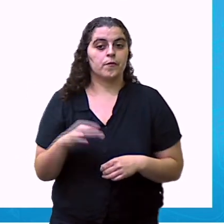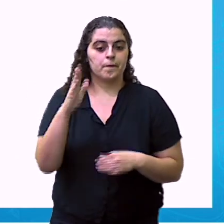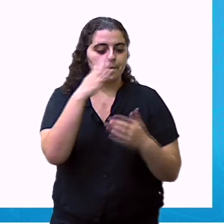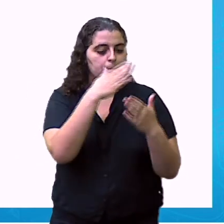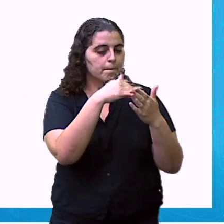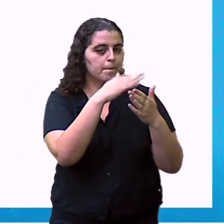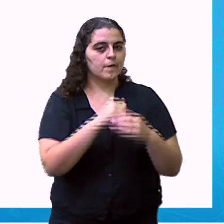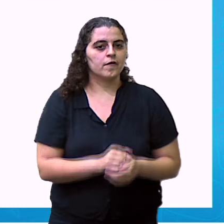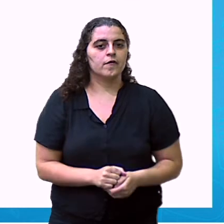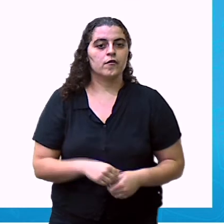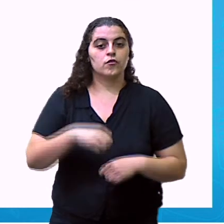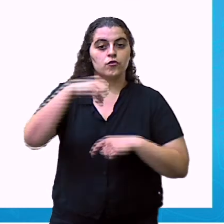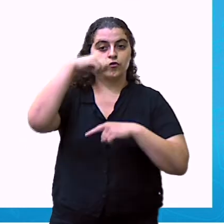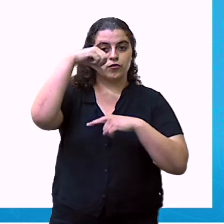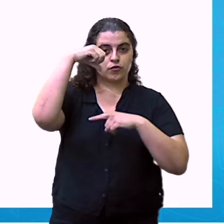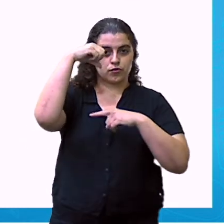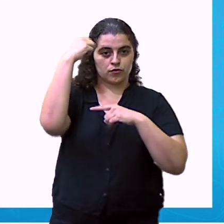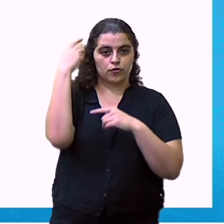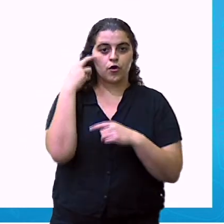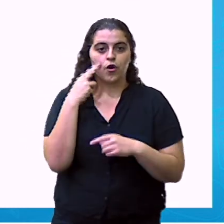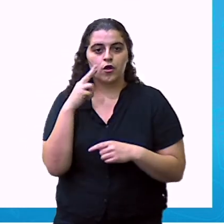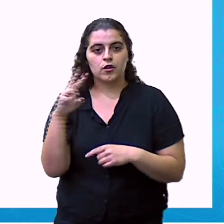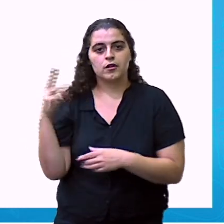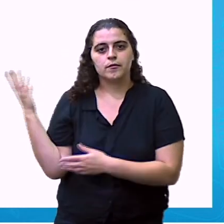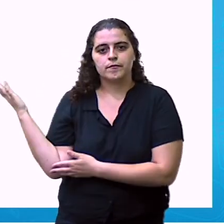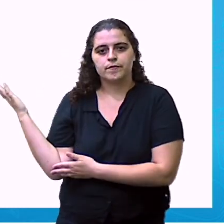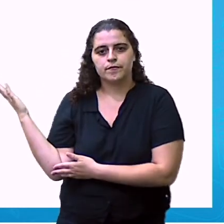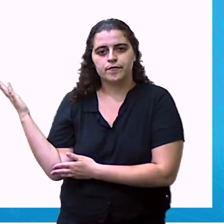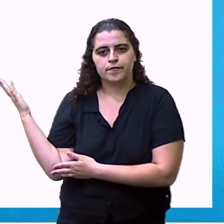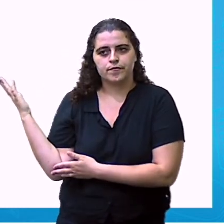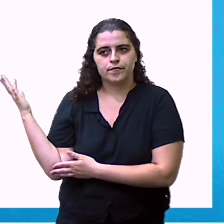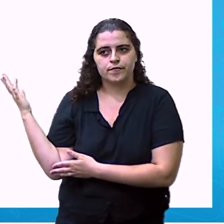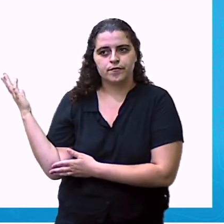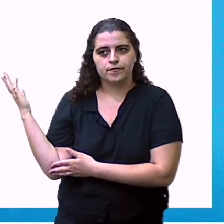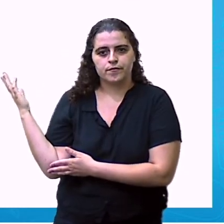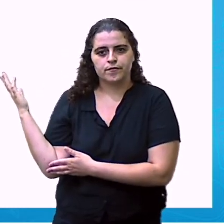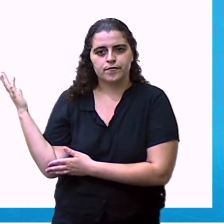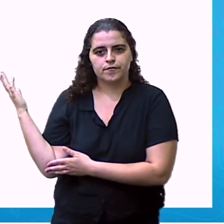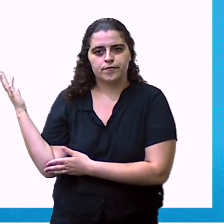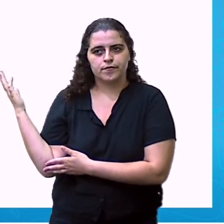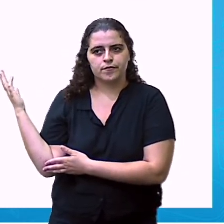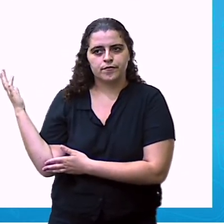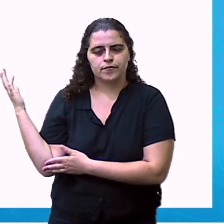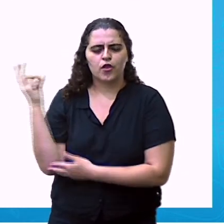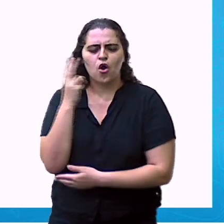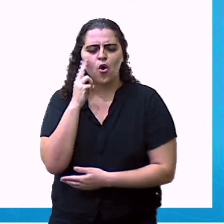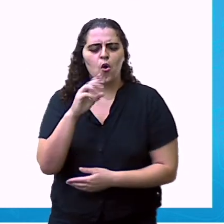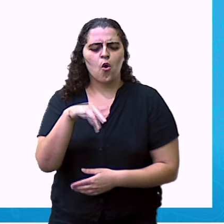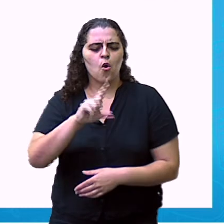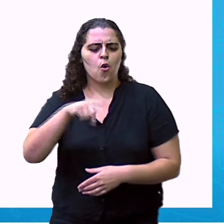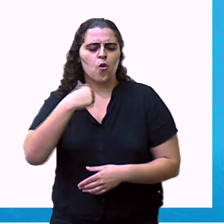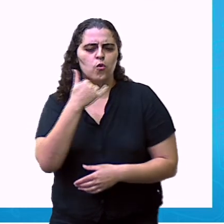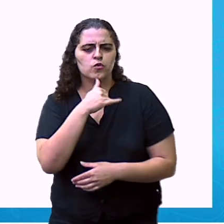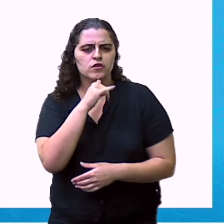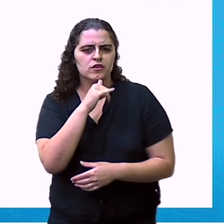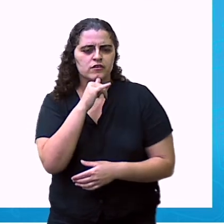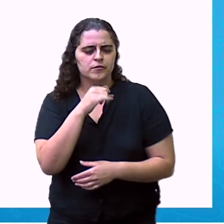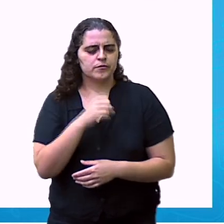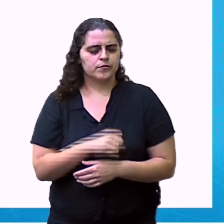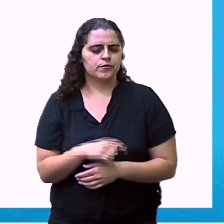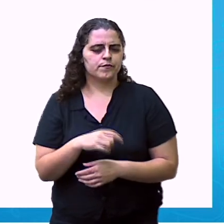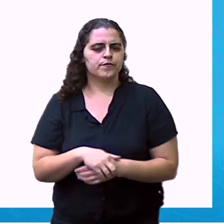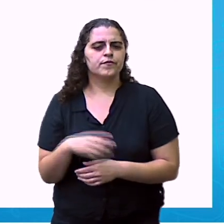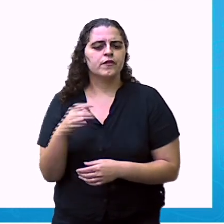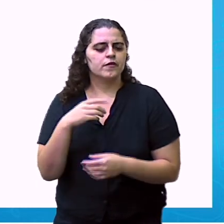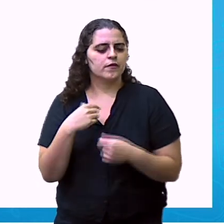Então, fizemos aqui a sua totalidade na fração mista. Olhando agora a ideia, vamos fazer agora